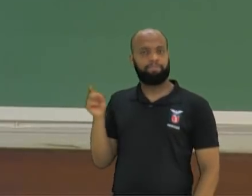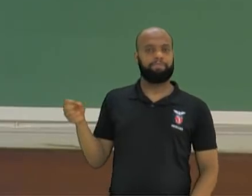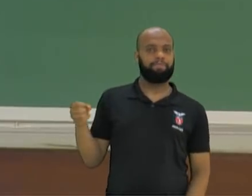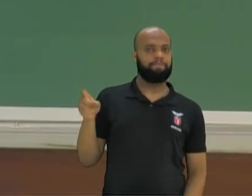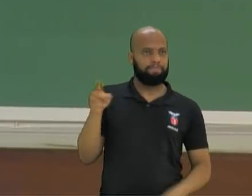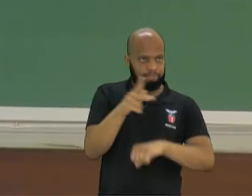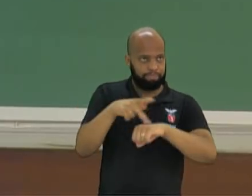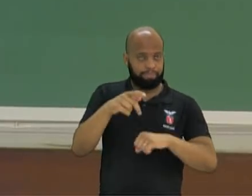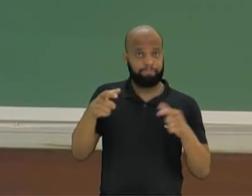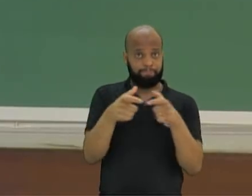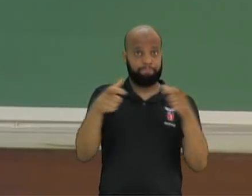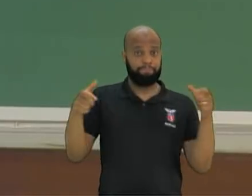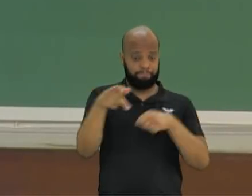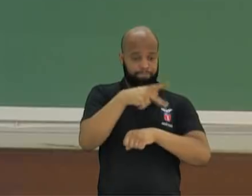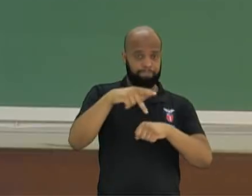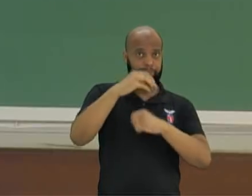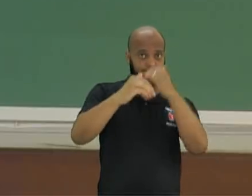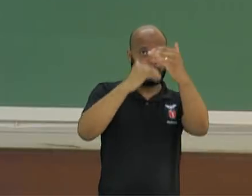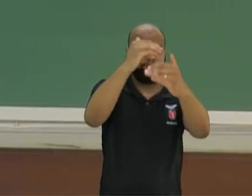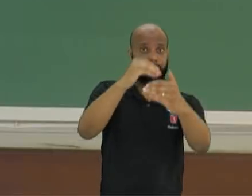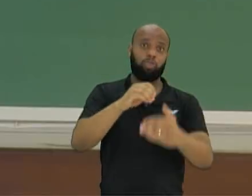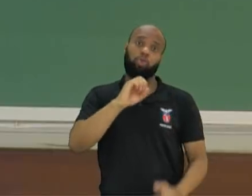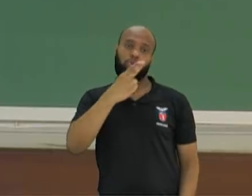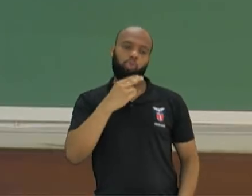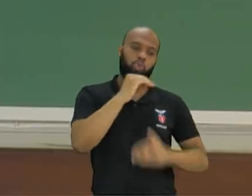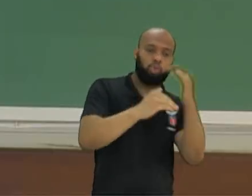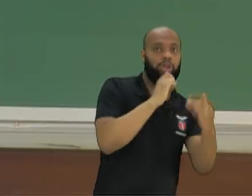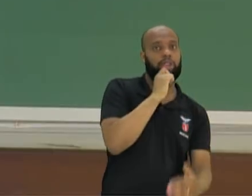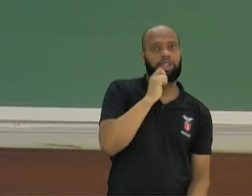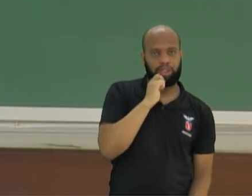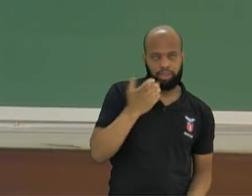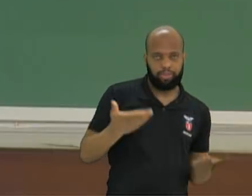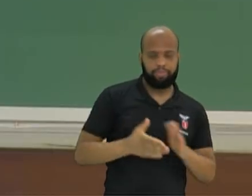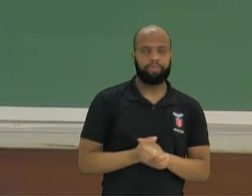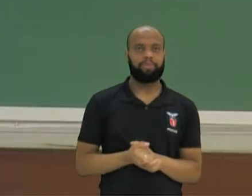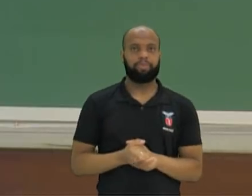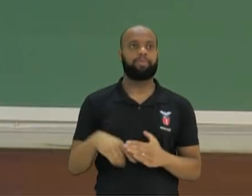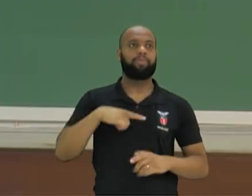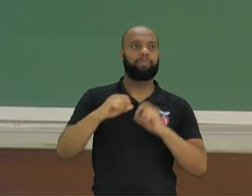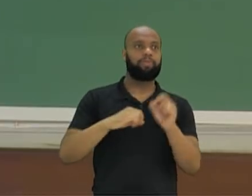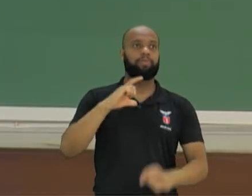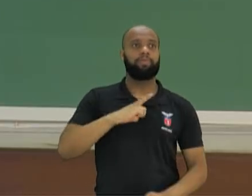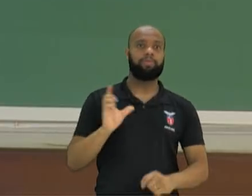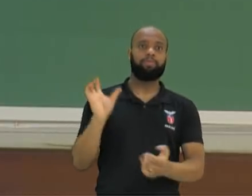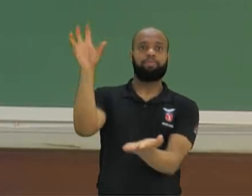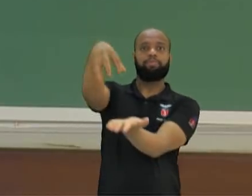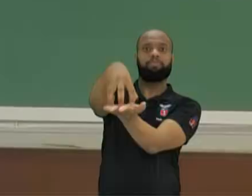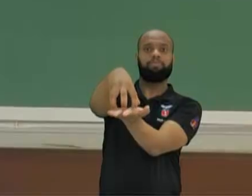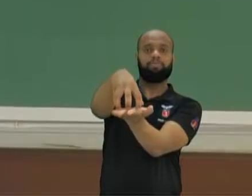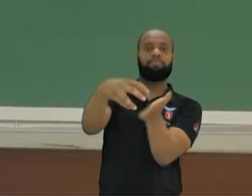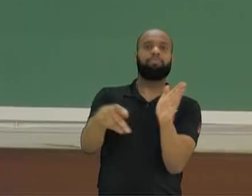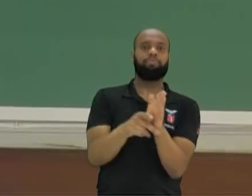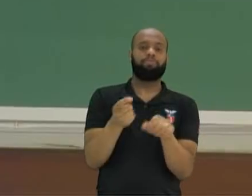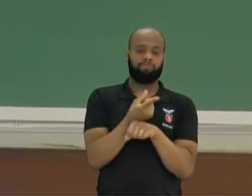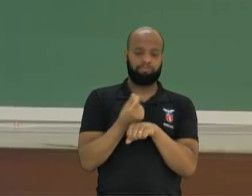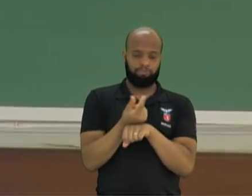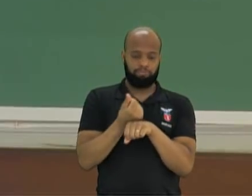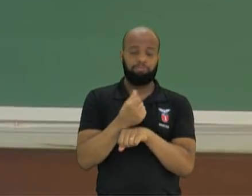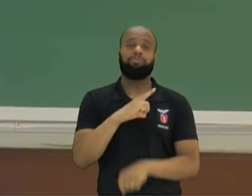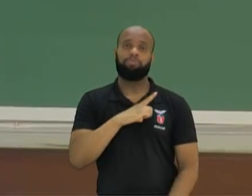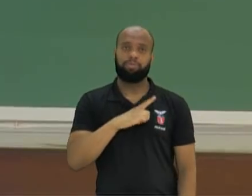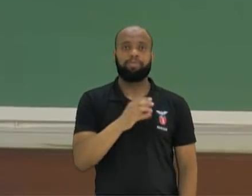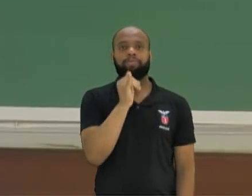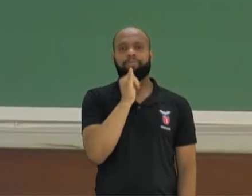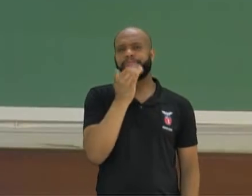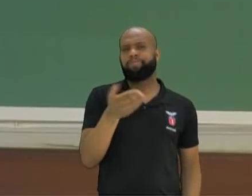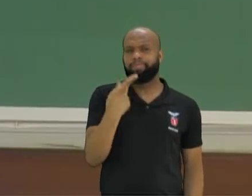a maioria dos países desenvolvidos ou em desenvolvimento, eles têm sedes, né, sedes financeiras.